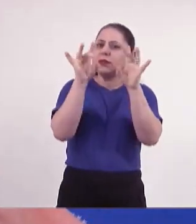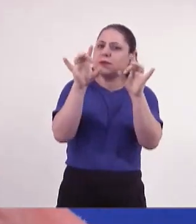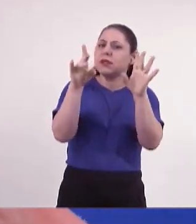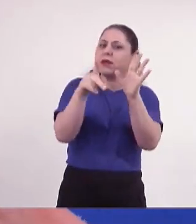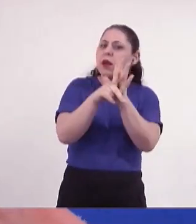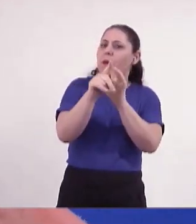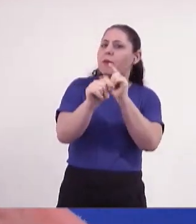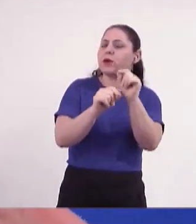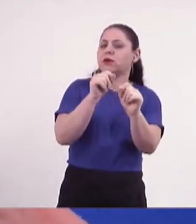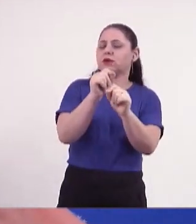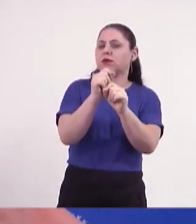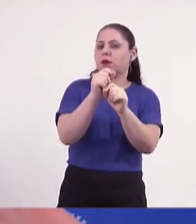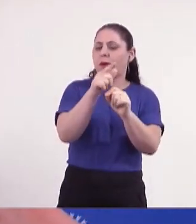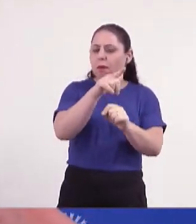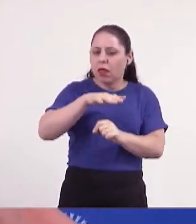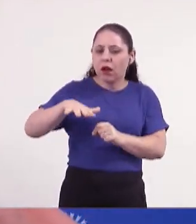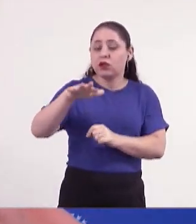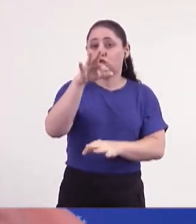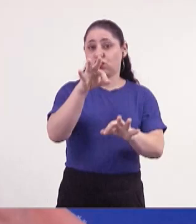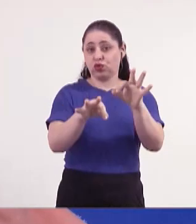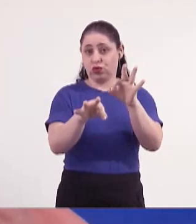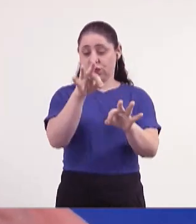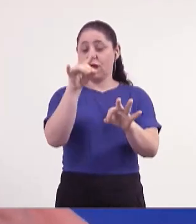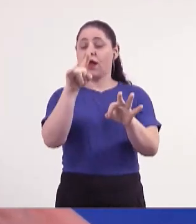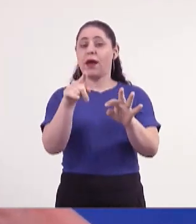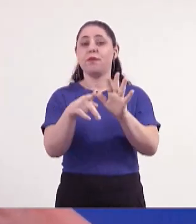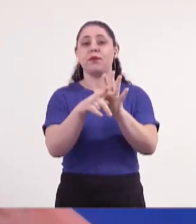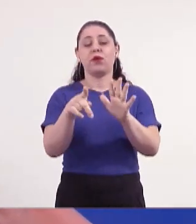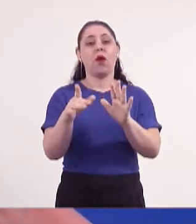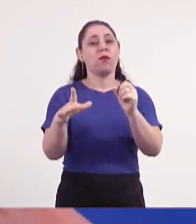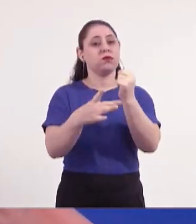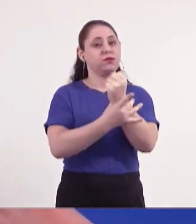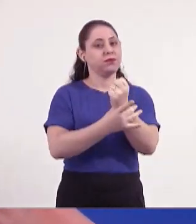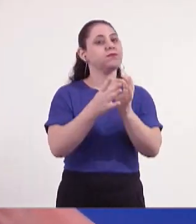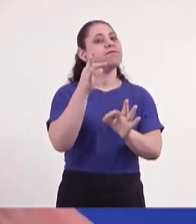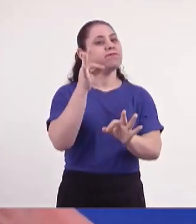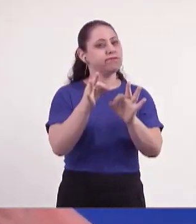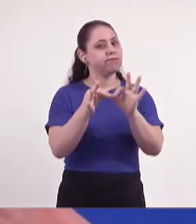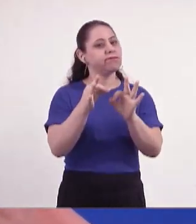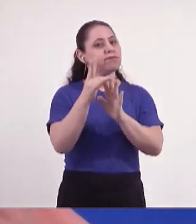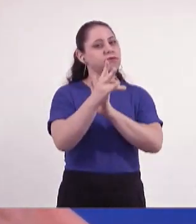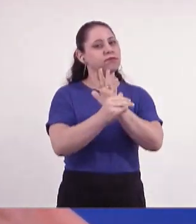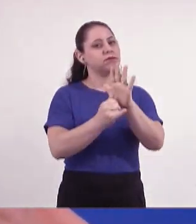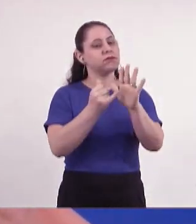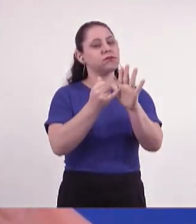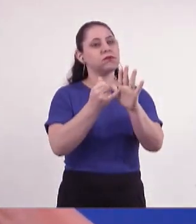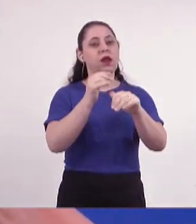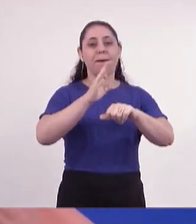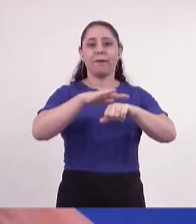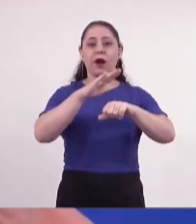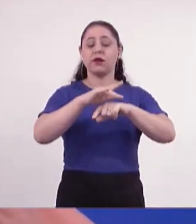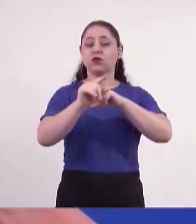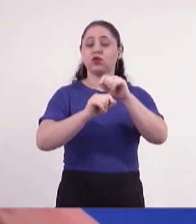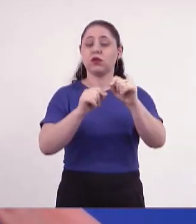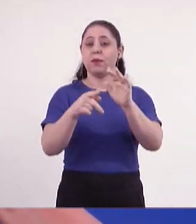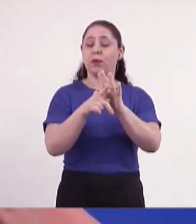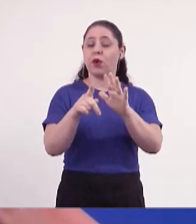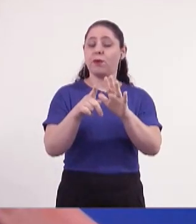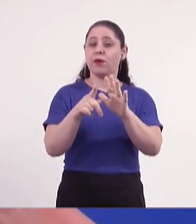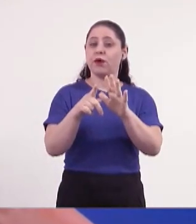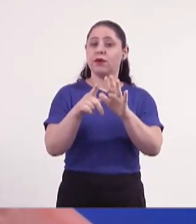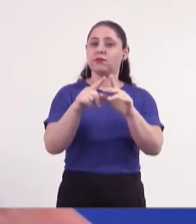seja do campo de vista jurídico, que é quem dá segurança jurídica do projeto, e muito mais na